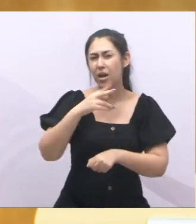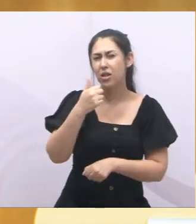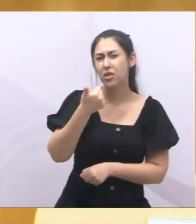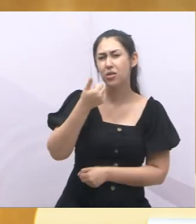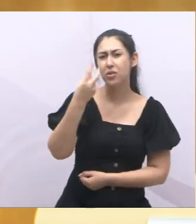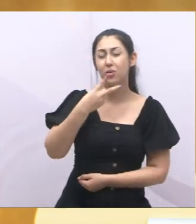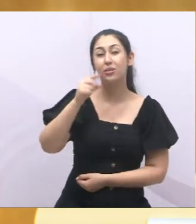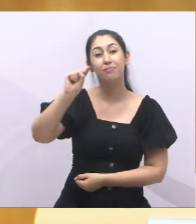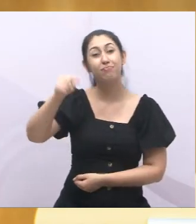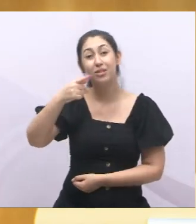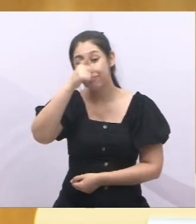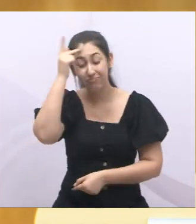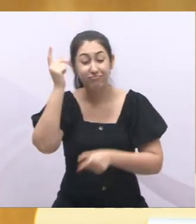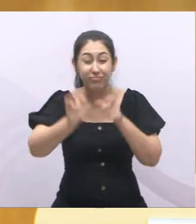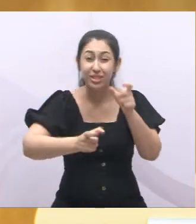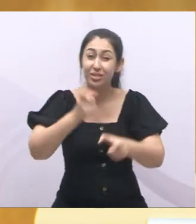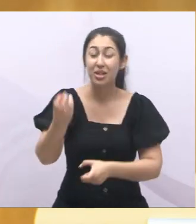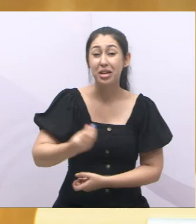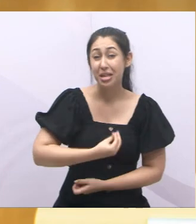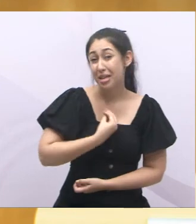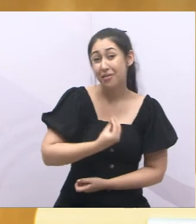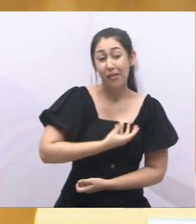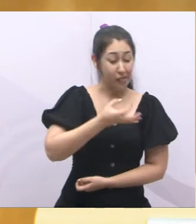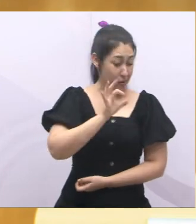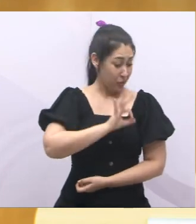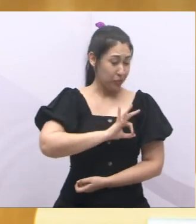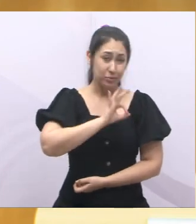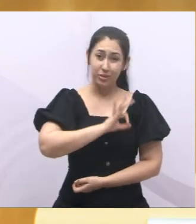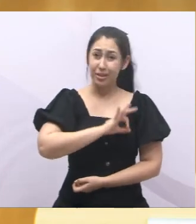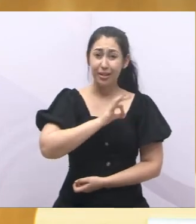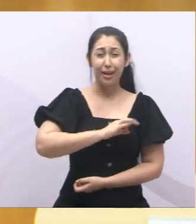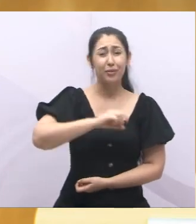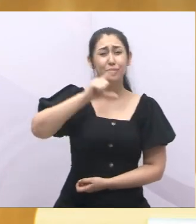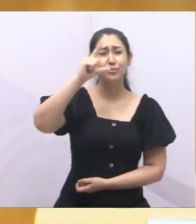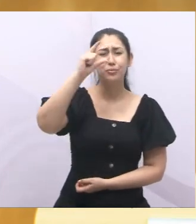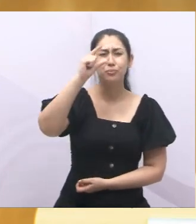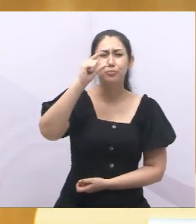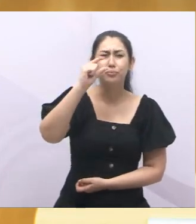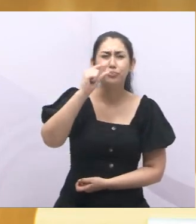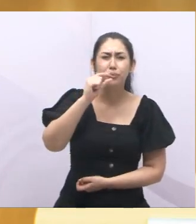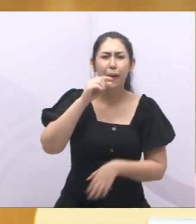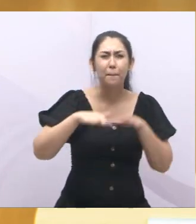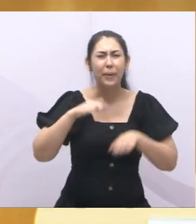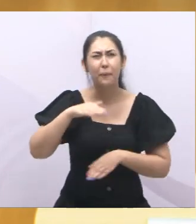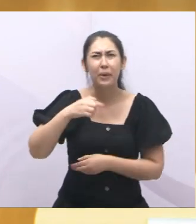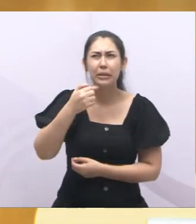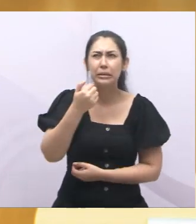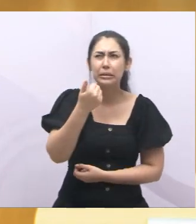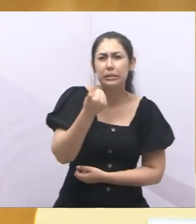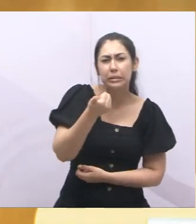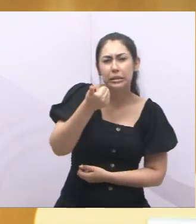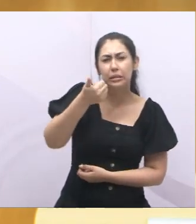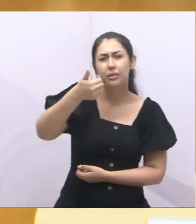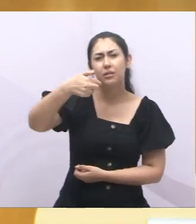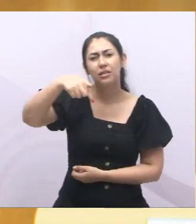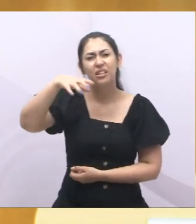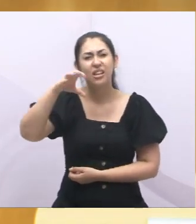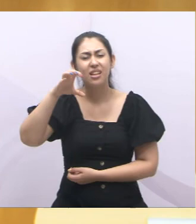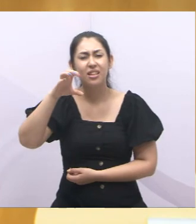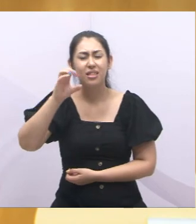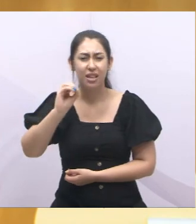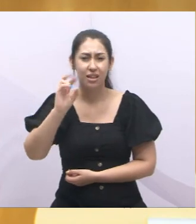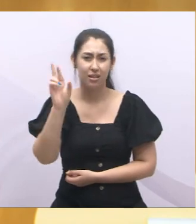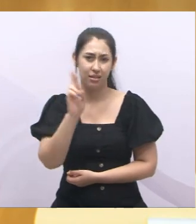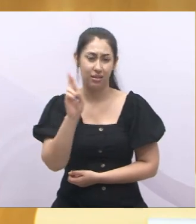pessoas sobrevivem com renda mensal inferior a R$ 170 per